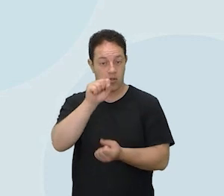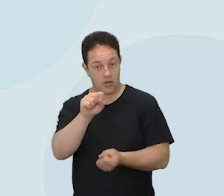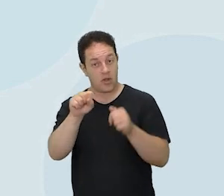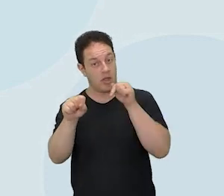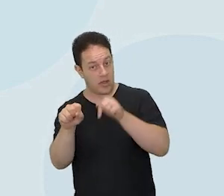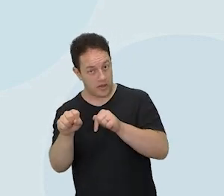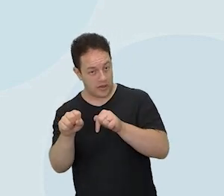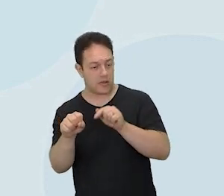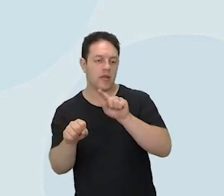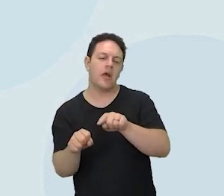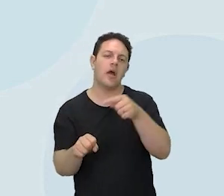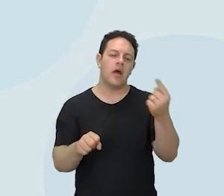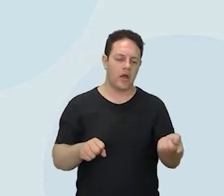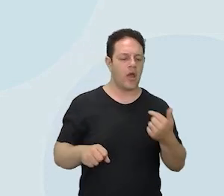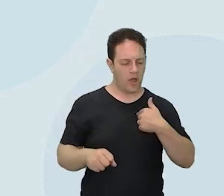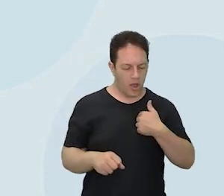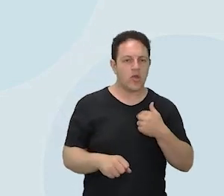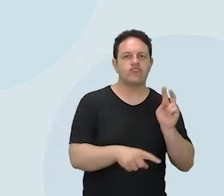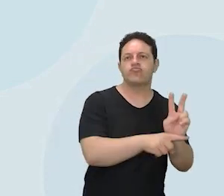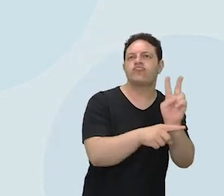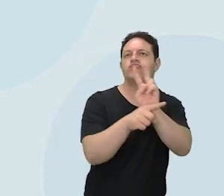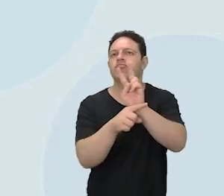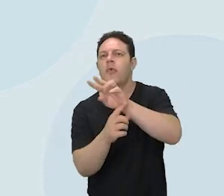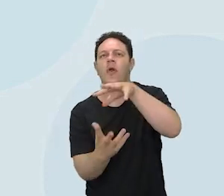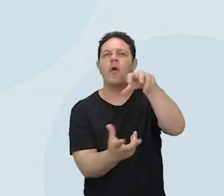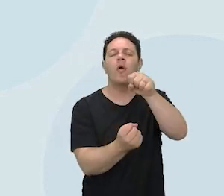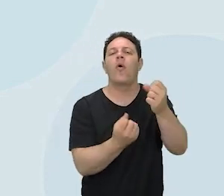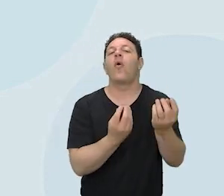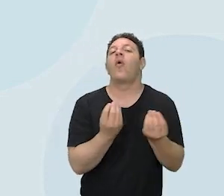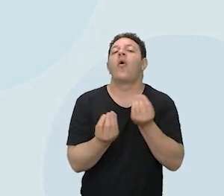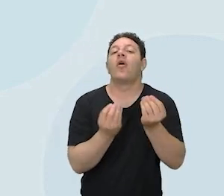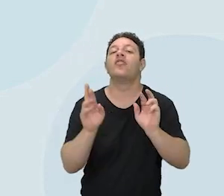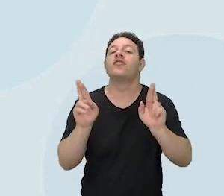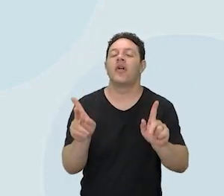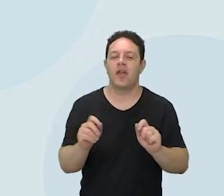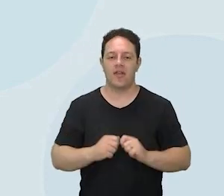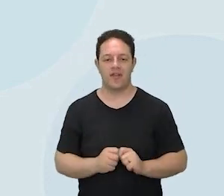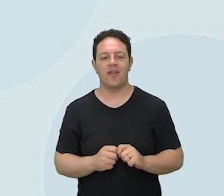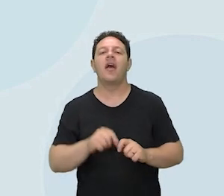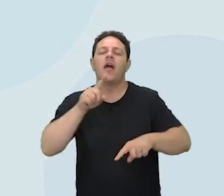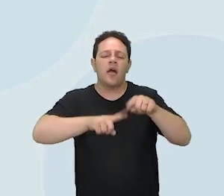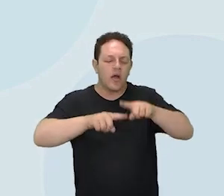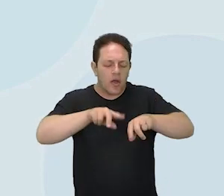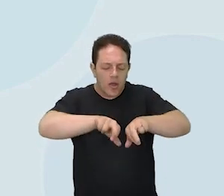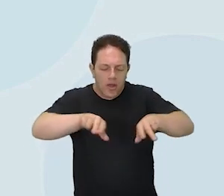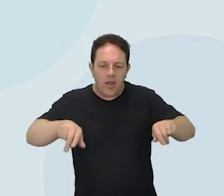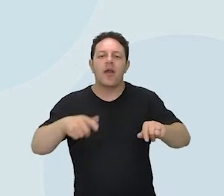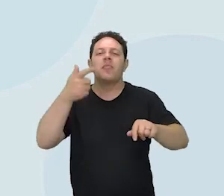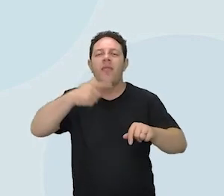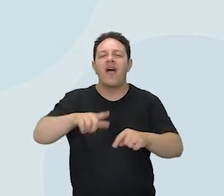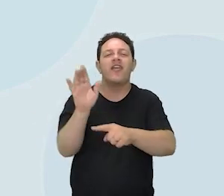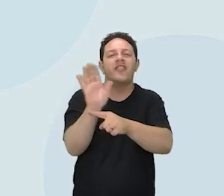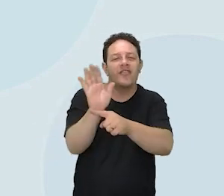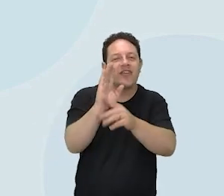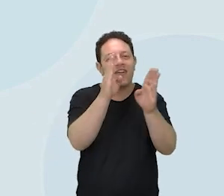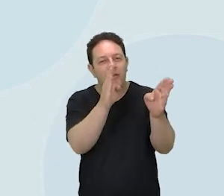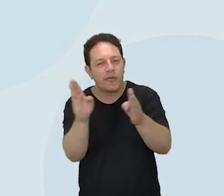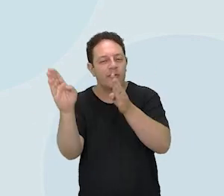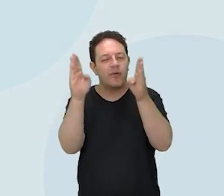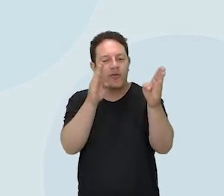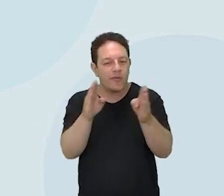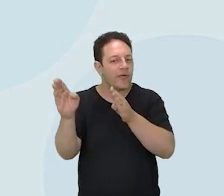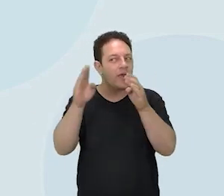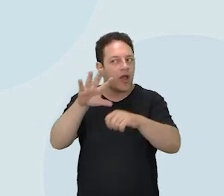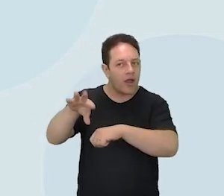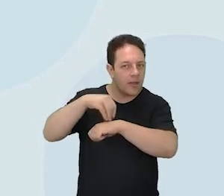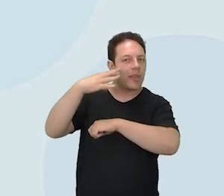sustentabilidade e ser sustentável, apresentados recursos, os vídeos. Por quê?